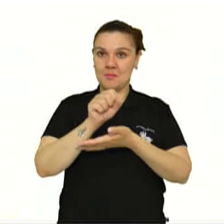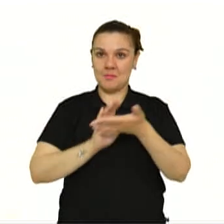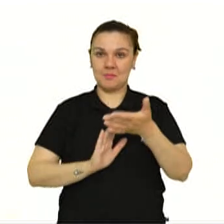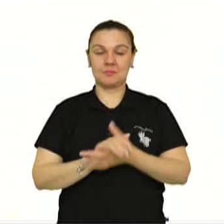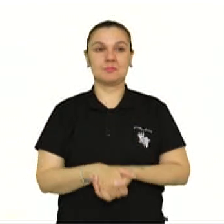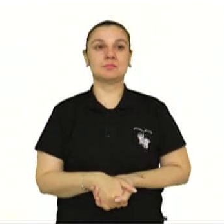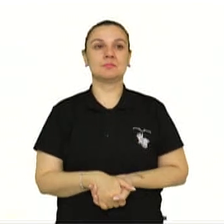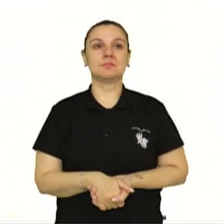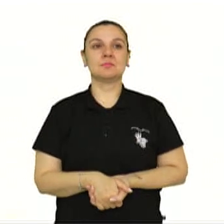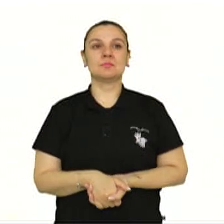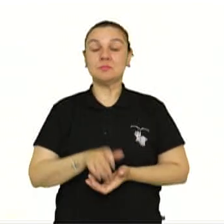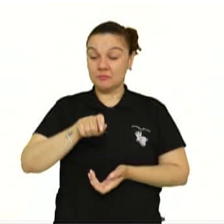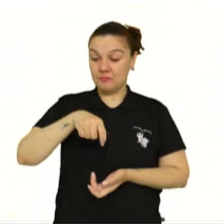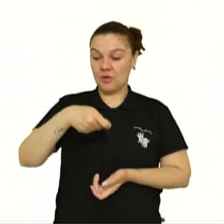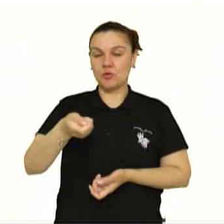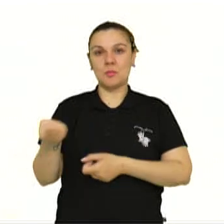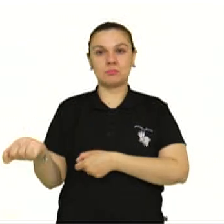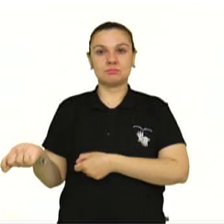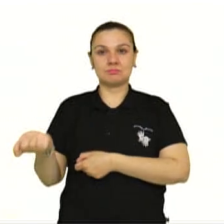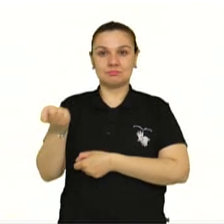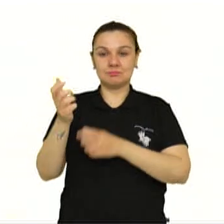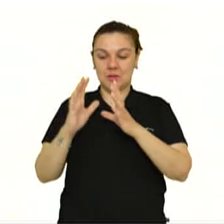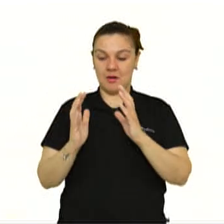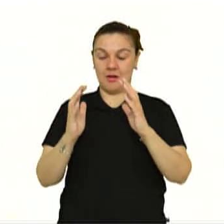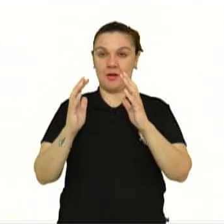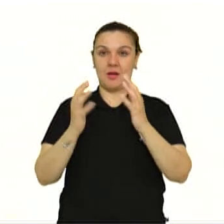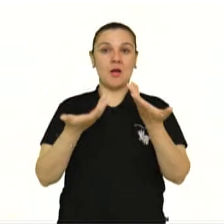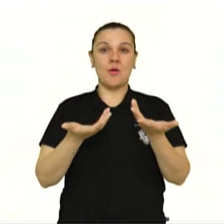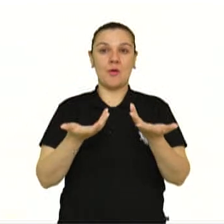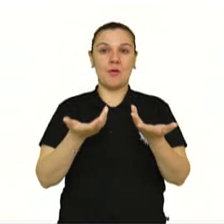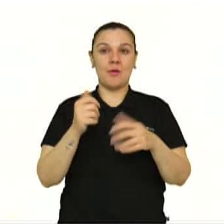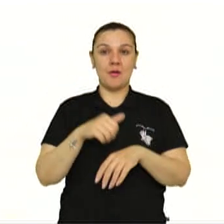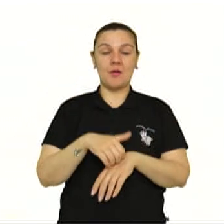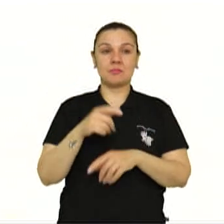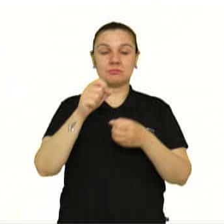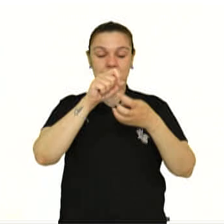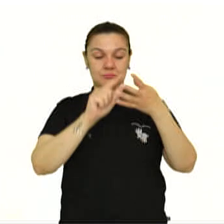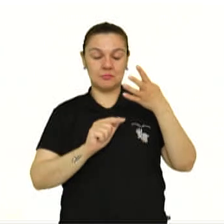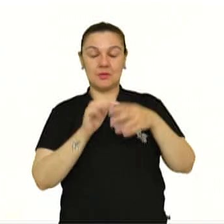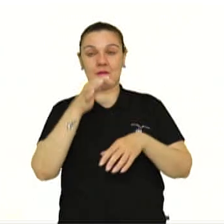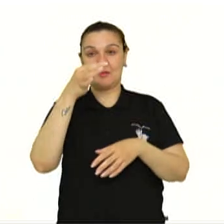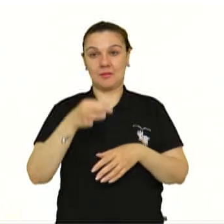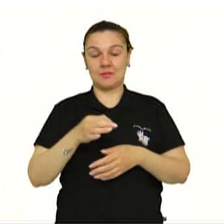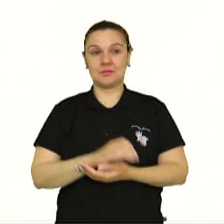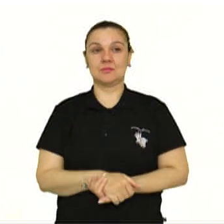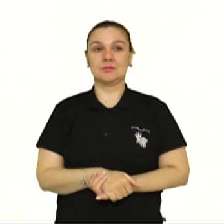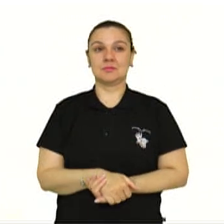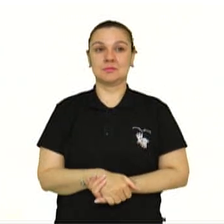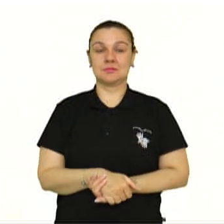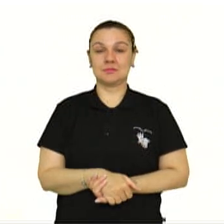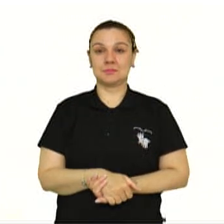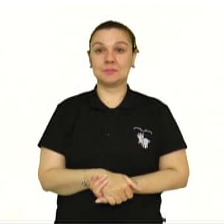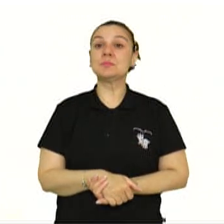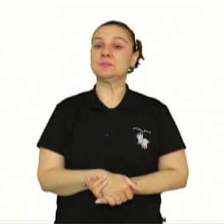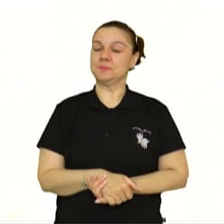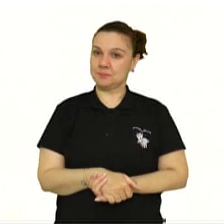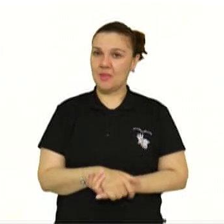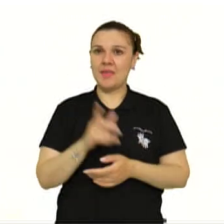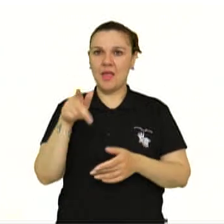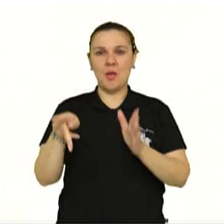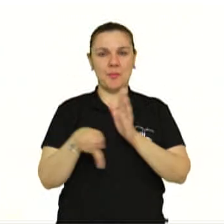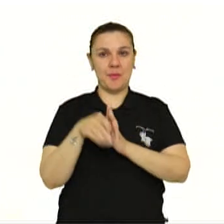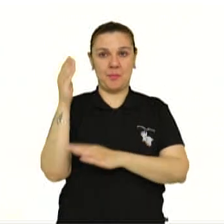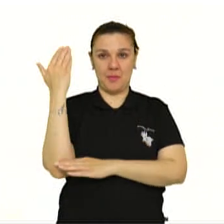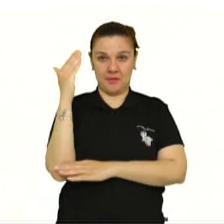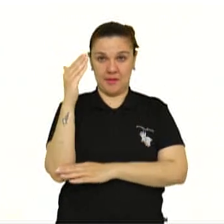exercício? Sobre a raquete e a bola de tênis de campo, qual alternativa dessas é a correta? As raquetes são de madeira e